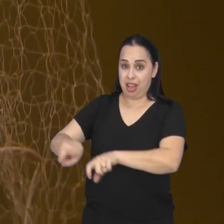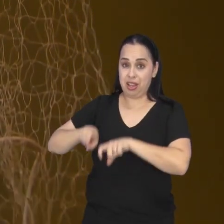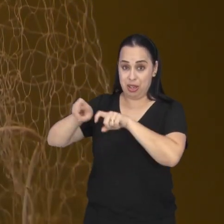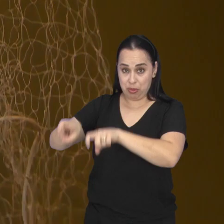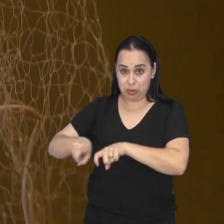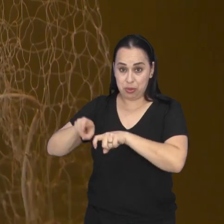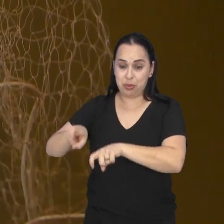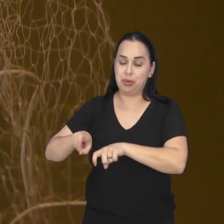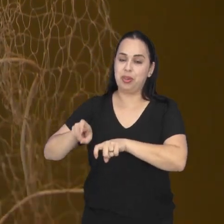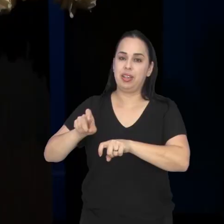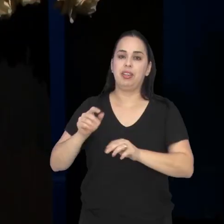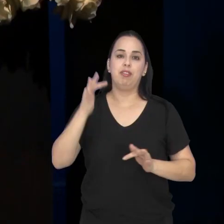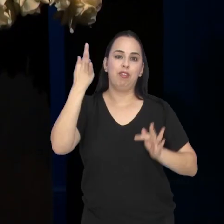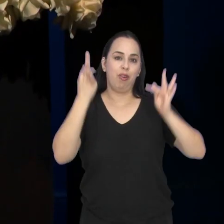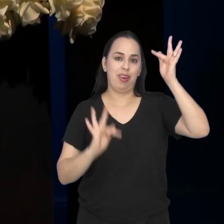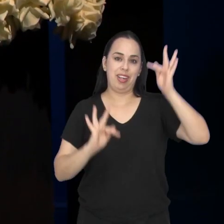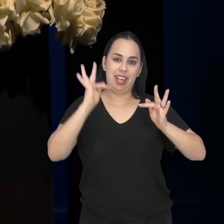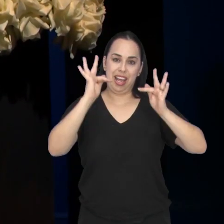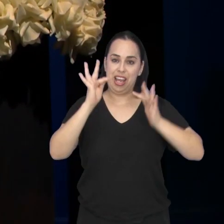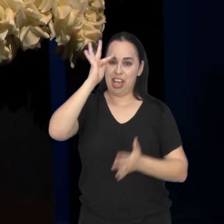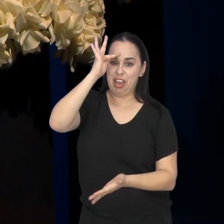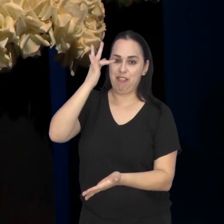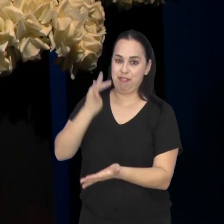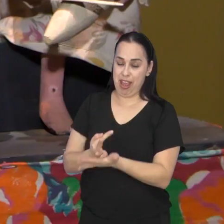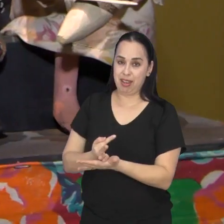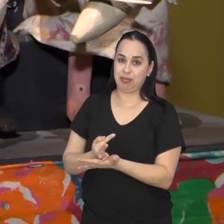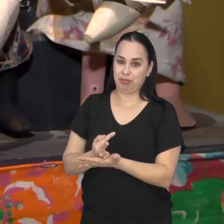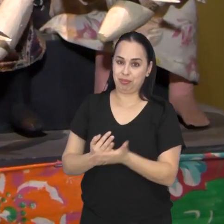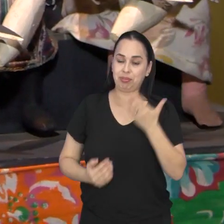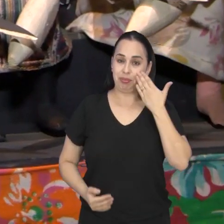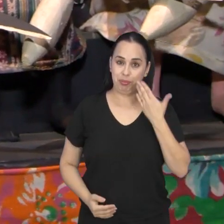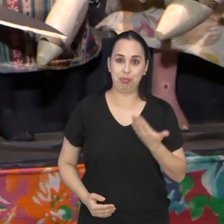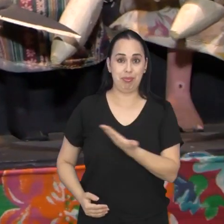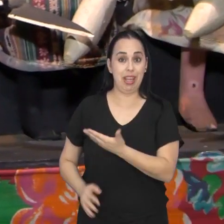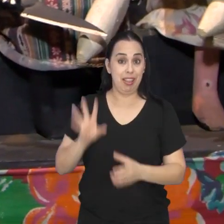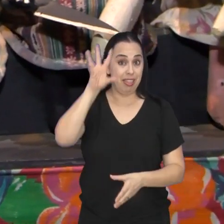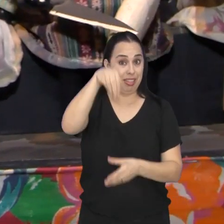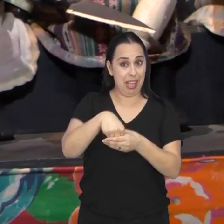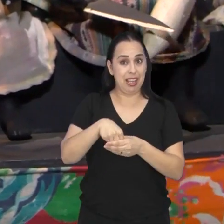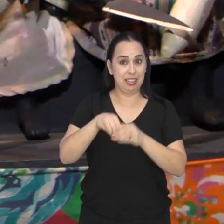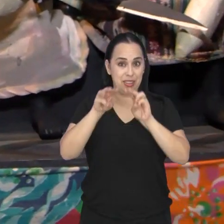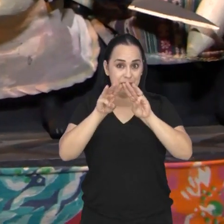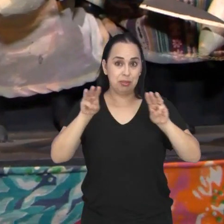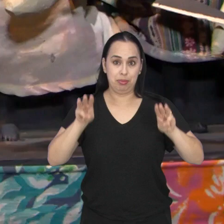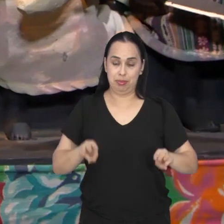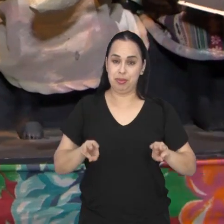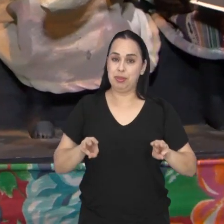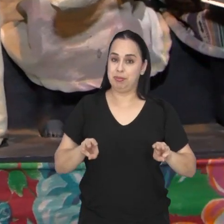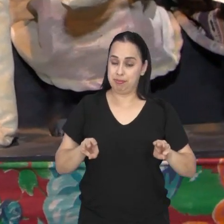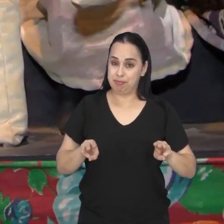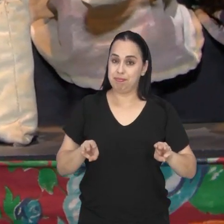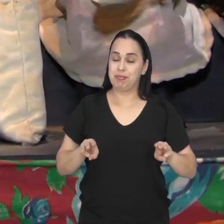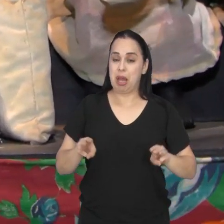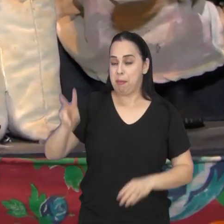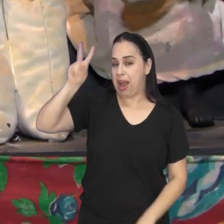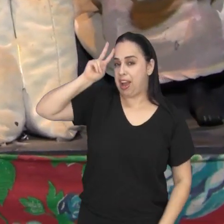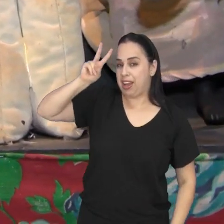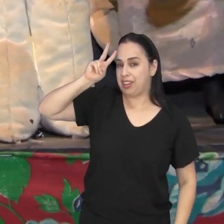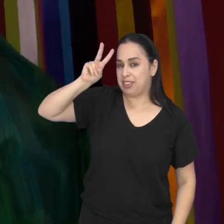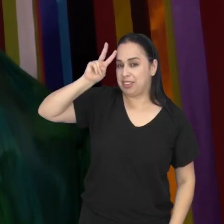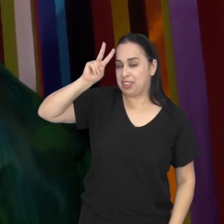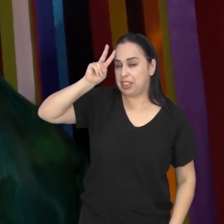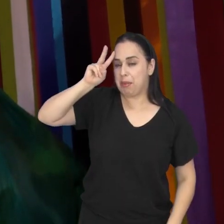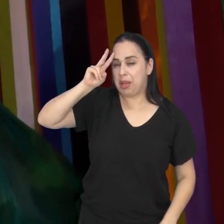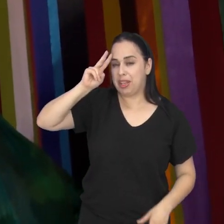agricultura, artesanato, folia e fé. Esses são alguns elementos que contam um pouquinho da nossa